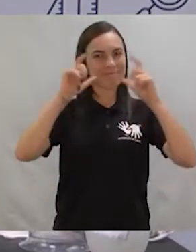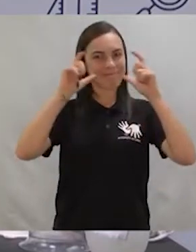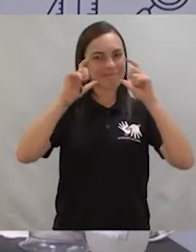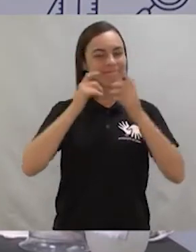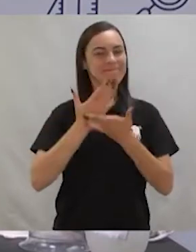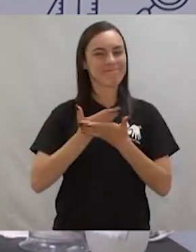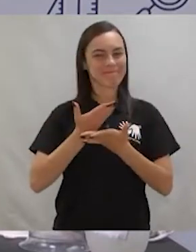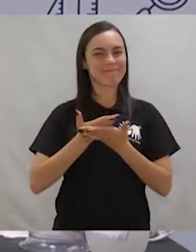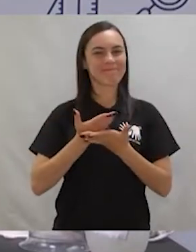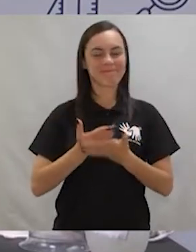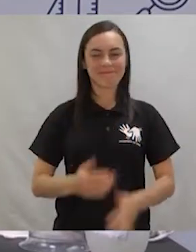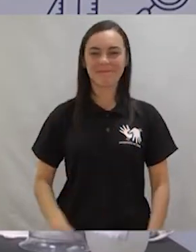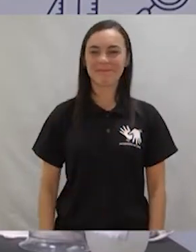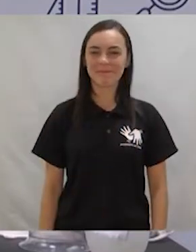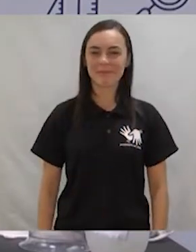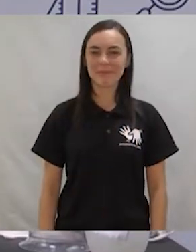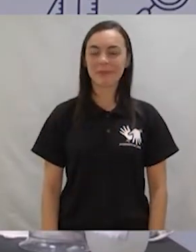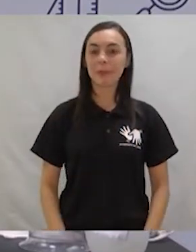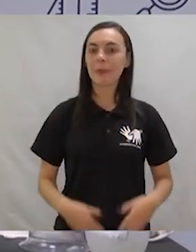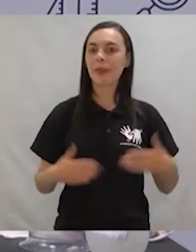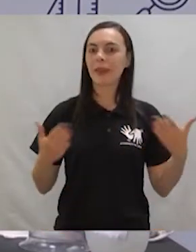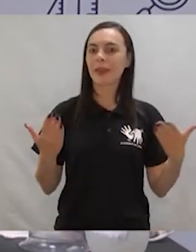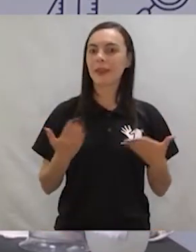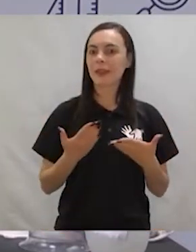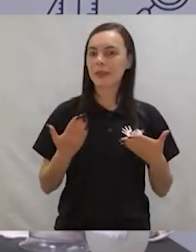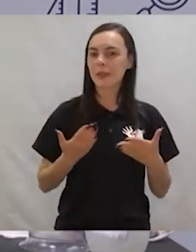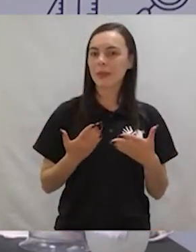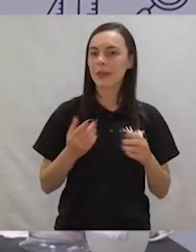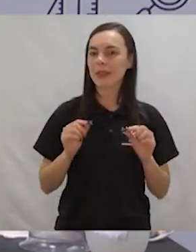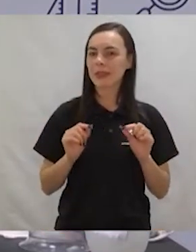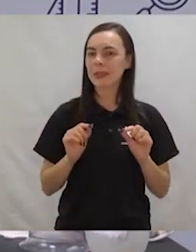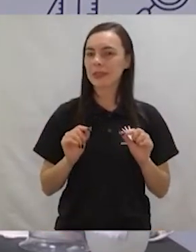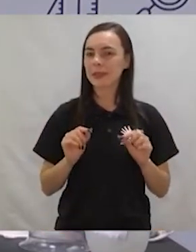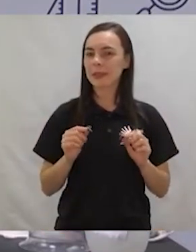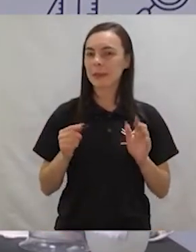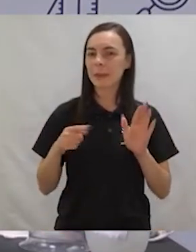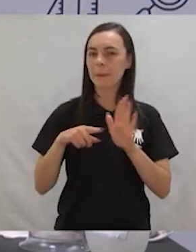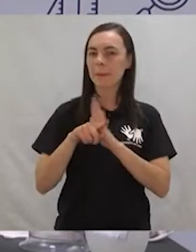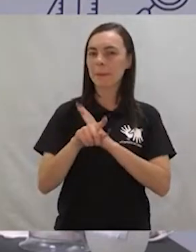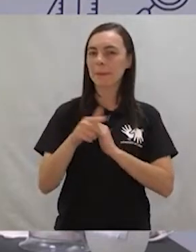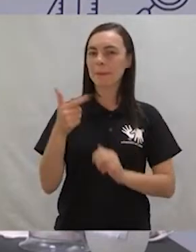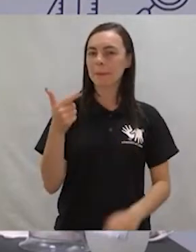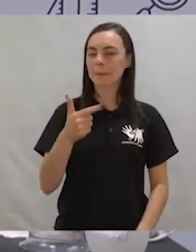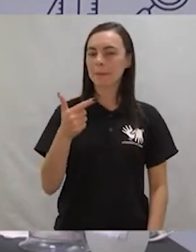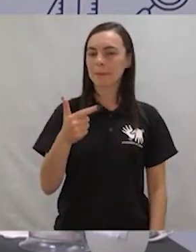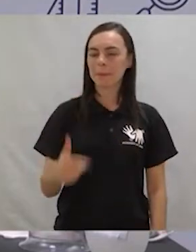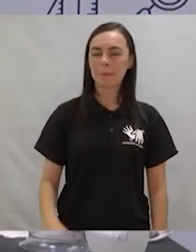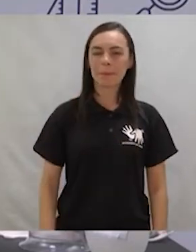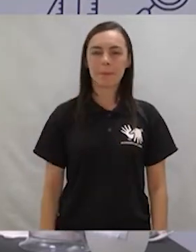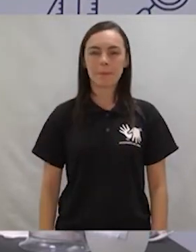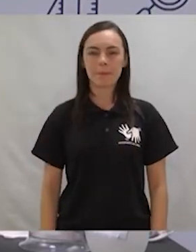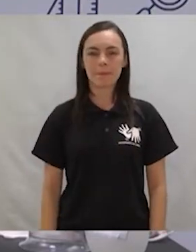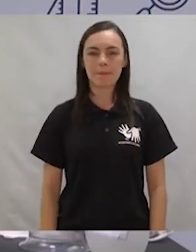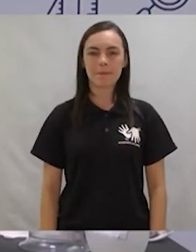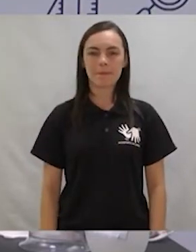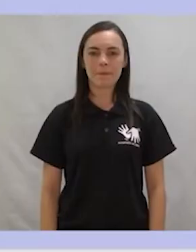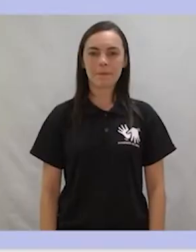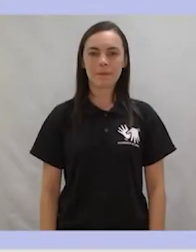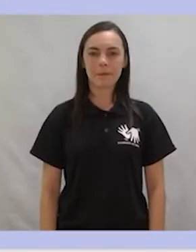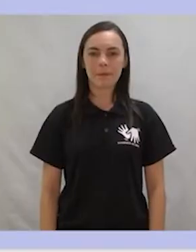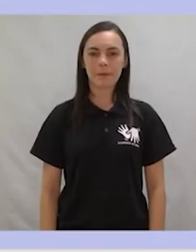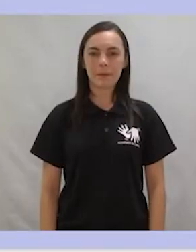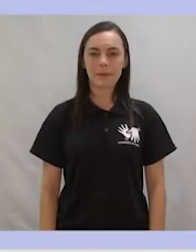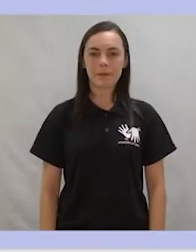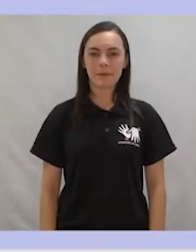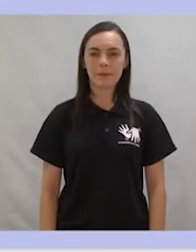ligado na aula. Vamos agora aqui para a pergunta de número 2.